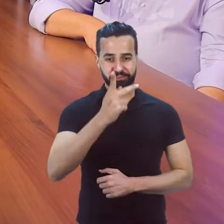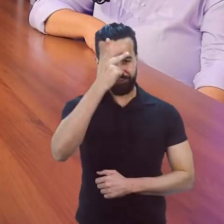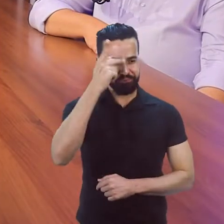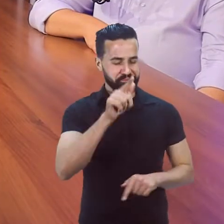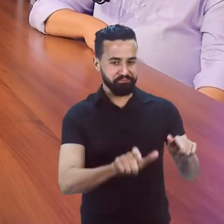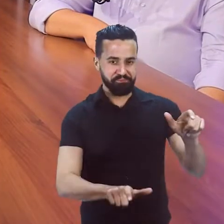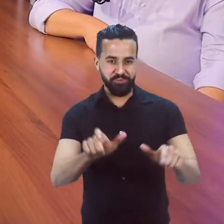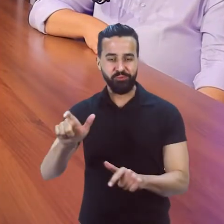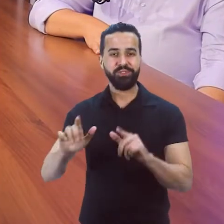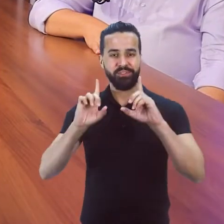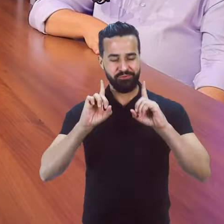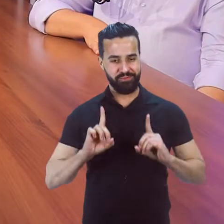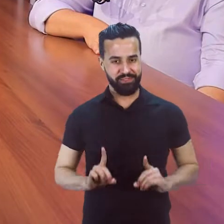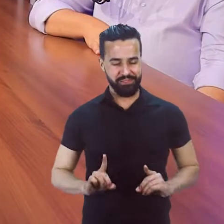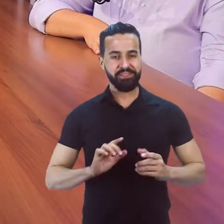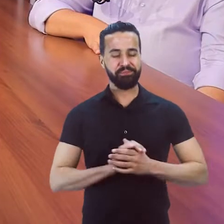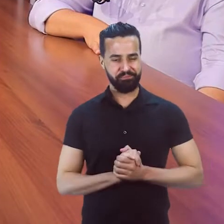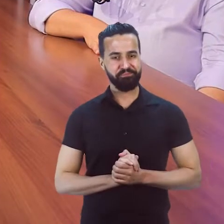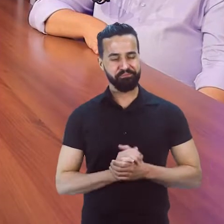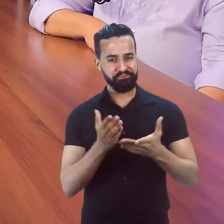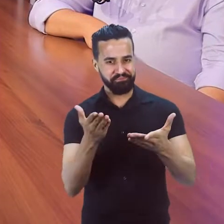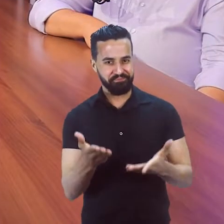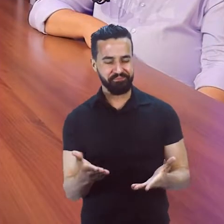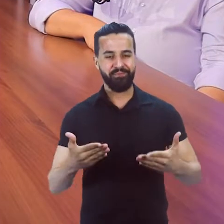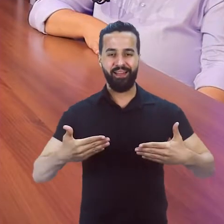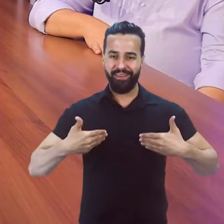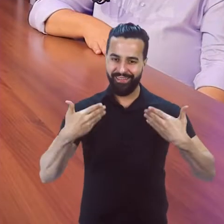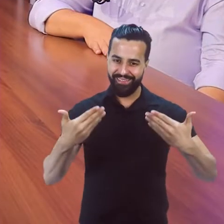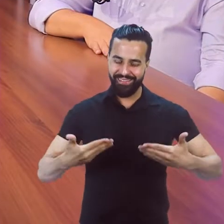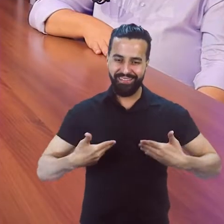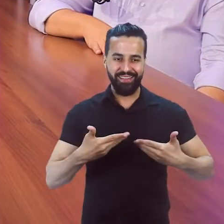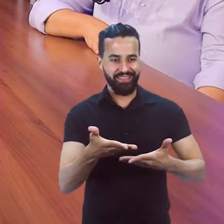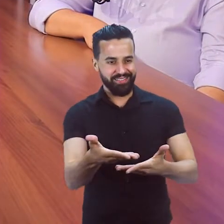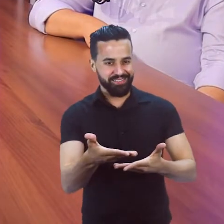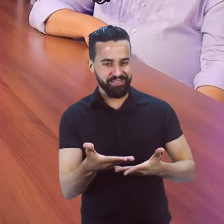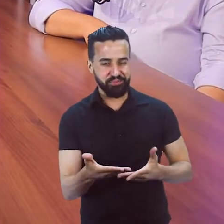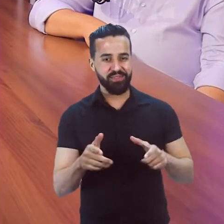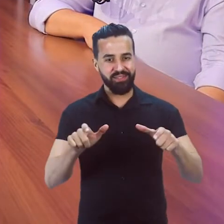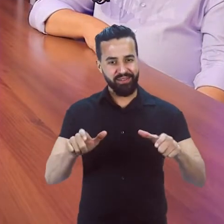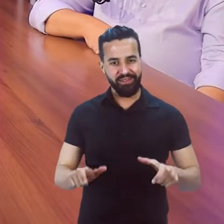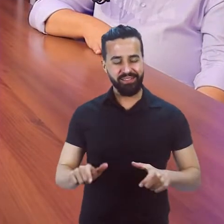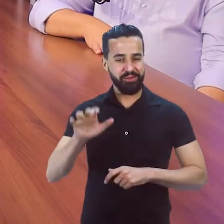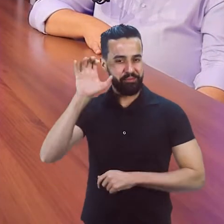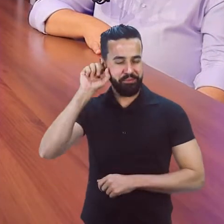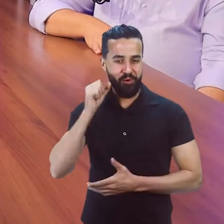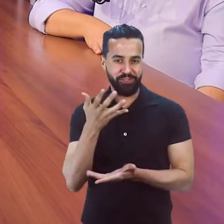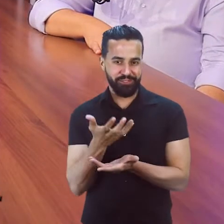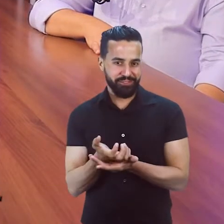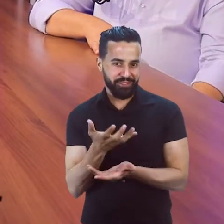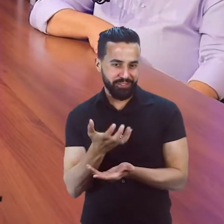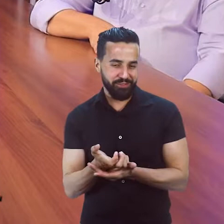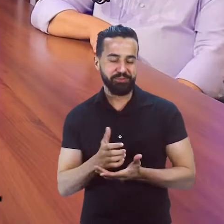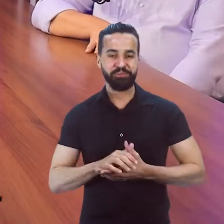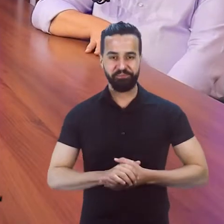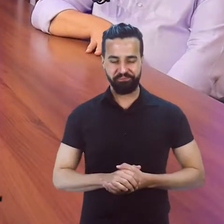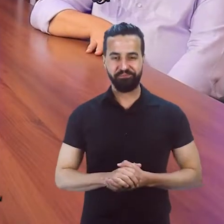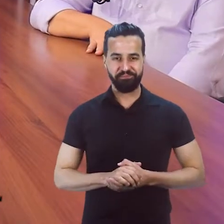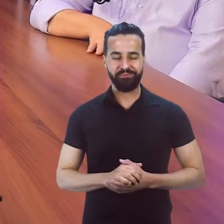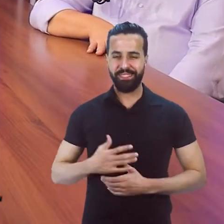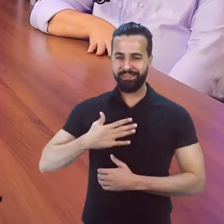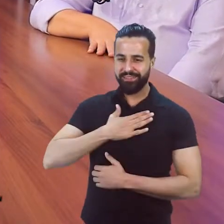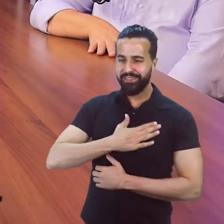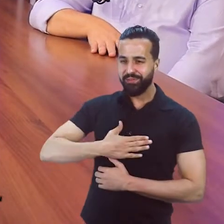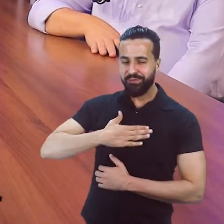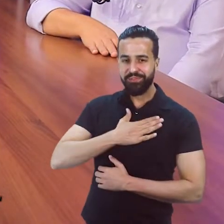deficiência. Doutor Herbert, grande alegria recebê-lo aqui no nosso podcast. Então, José, a satisfação e a alegria é